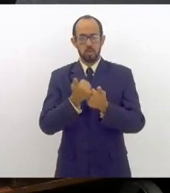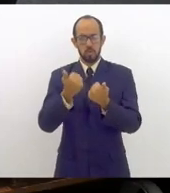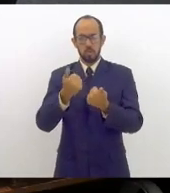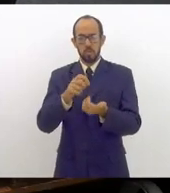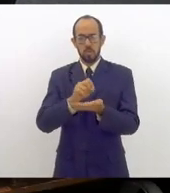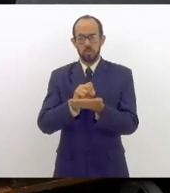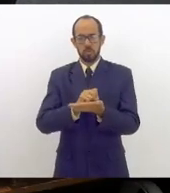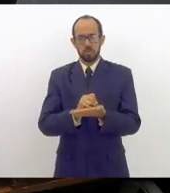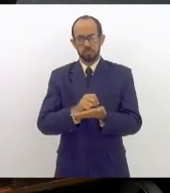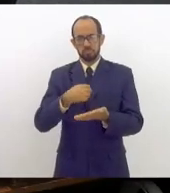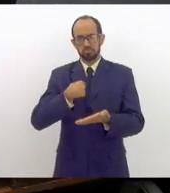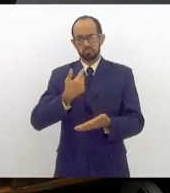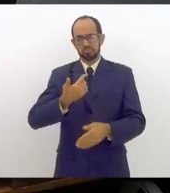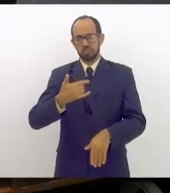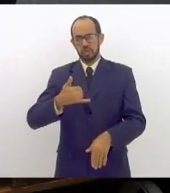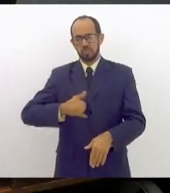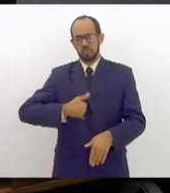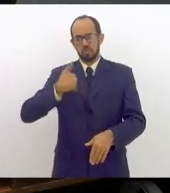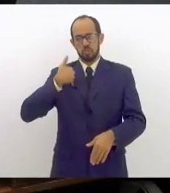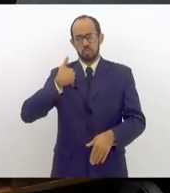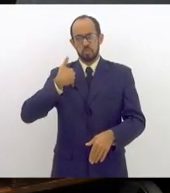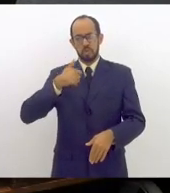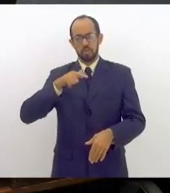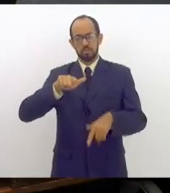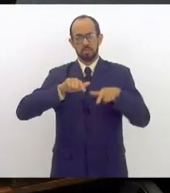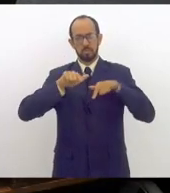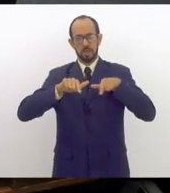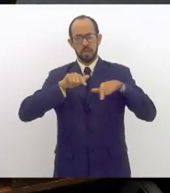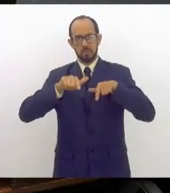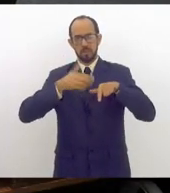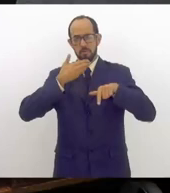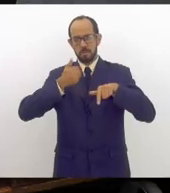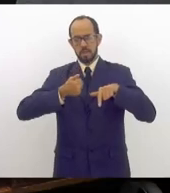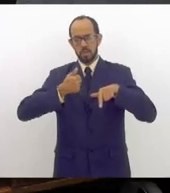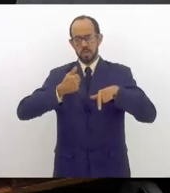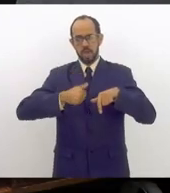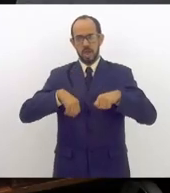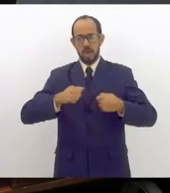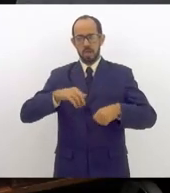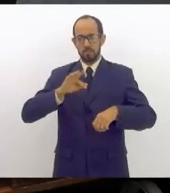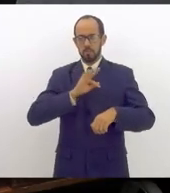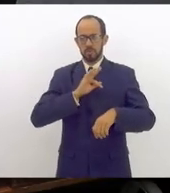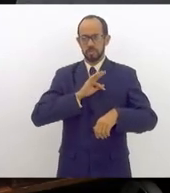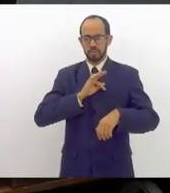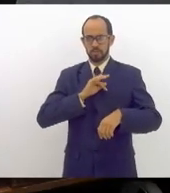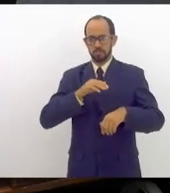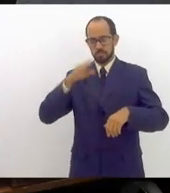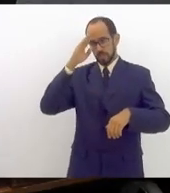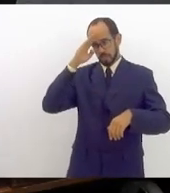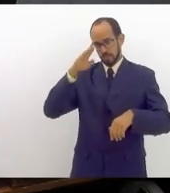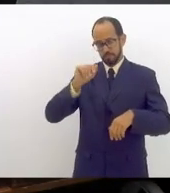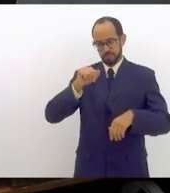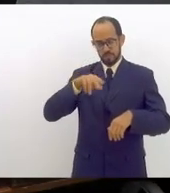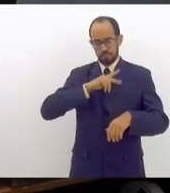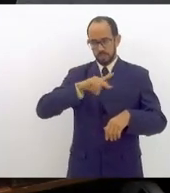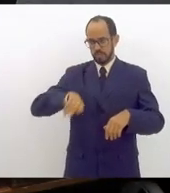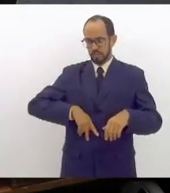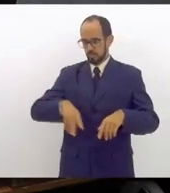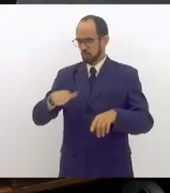vaidade disso, e esse trabalho é para melhorar as condições de vida da Polícia Militar. Presidente, queria